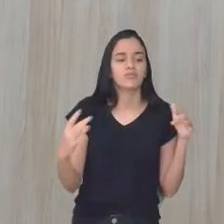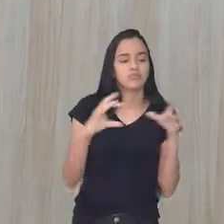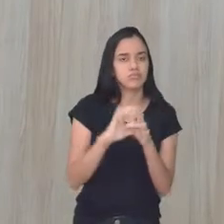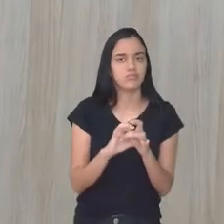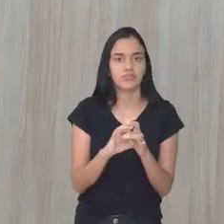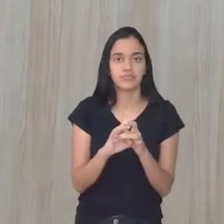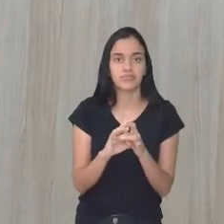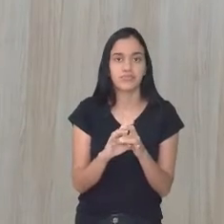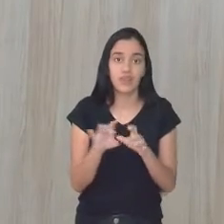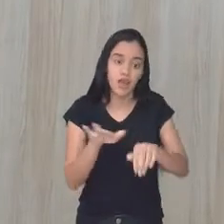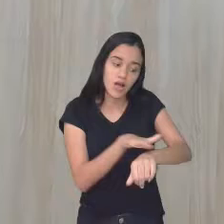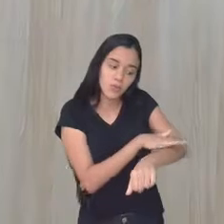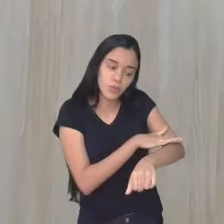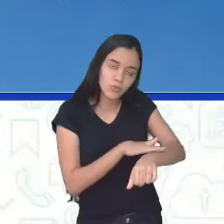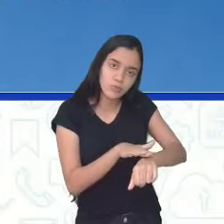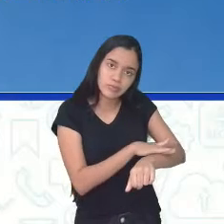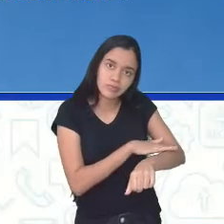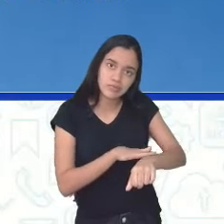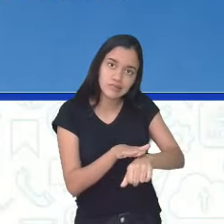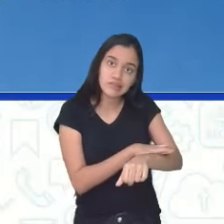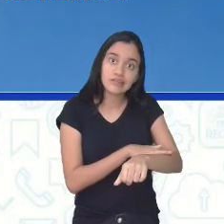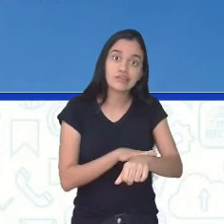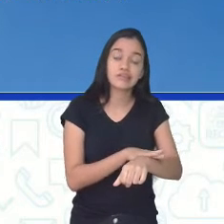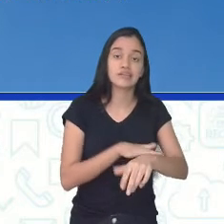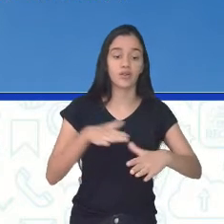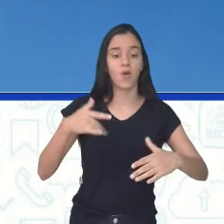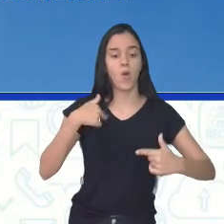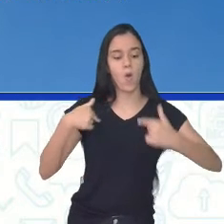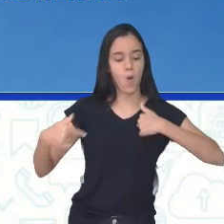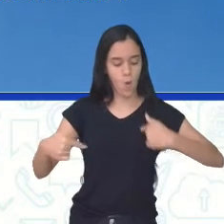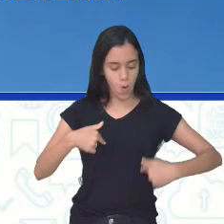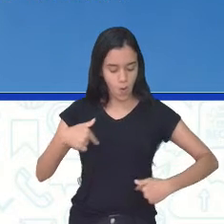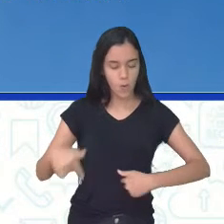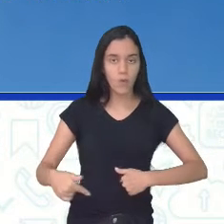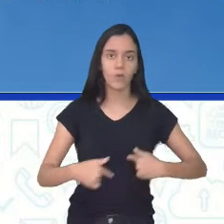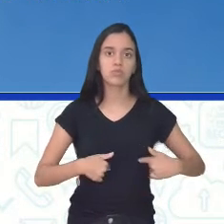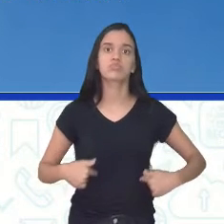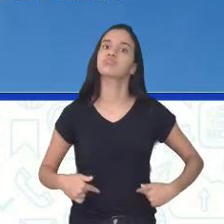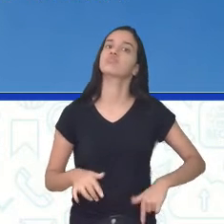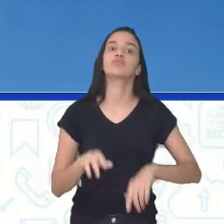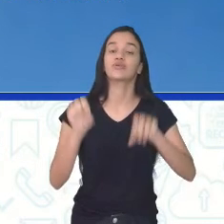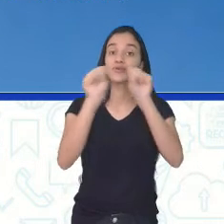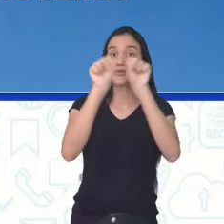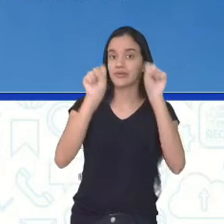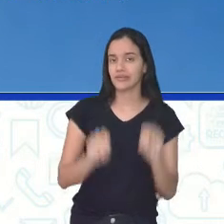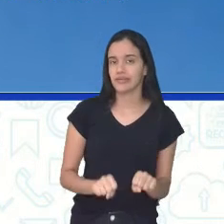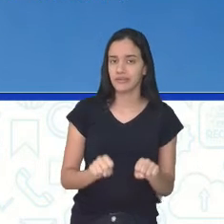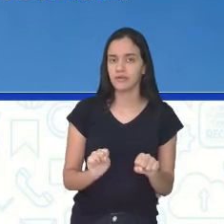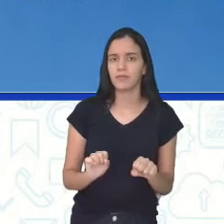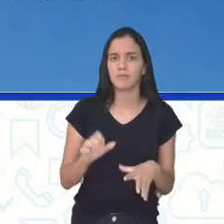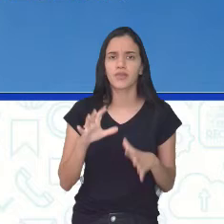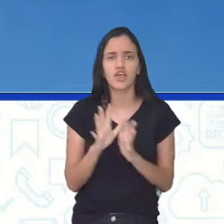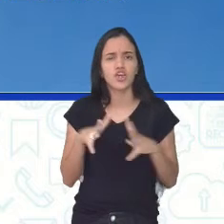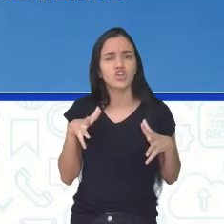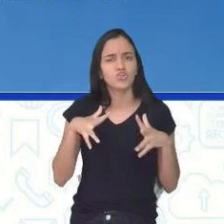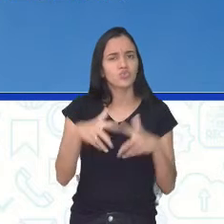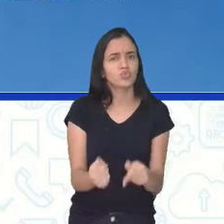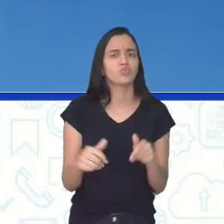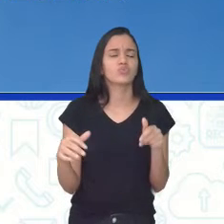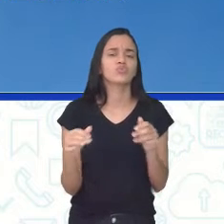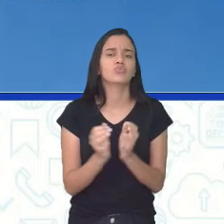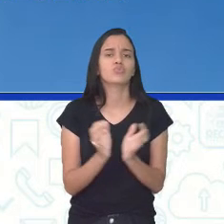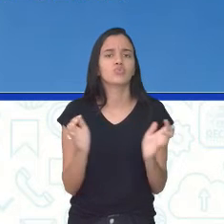formam os tecidos formam os órgãos, e a reunião de órgãos vai formar os sistemas. E todos os sistemas juntos